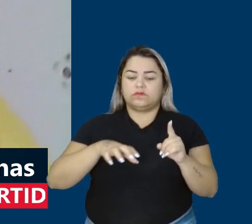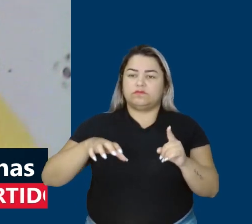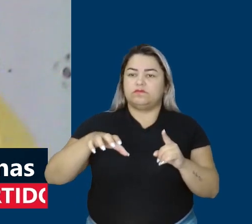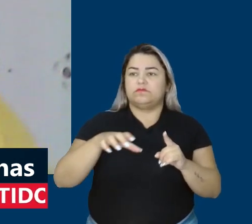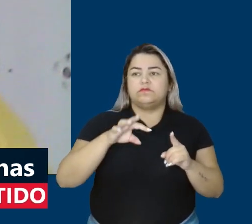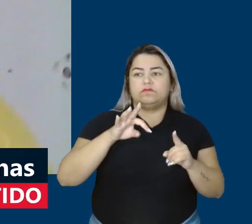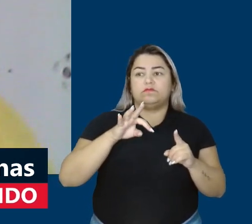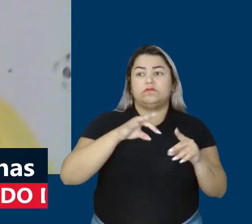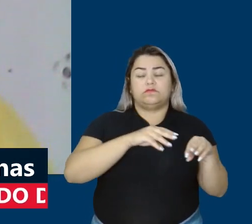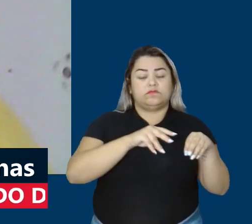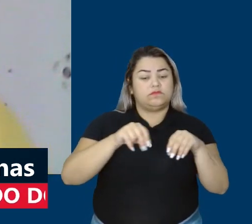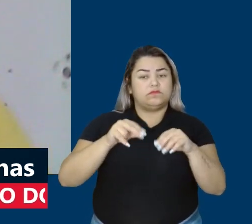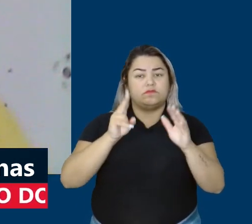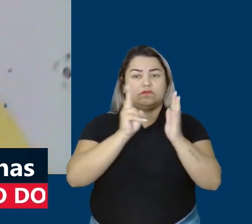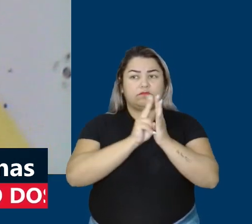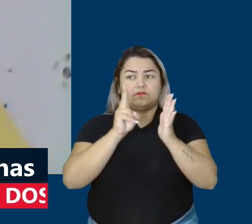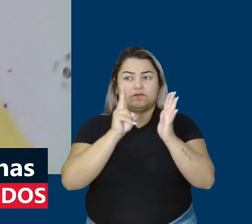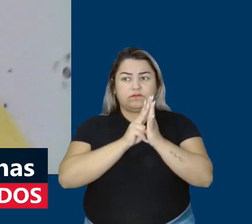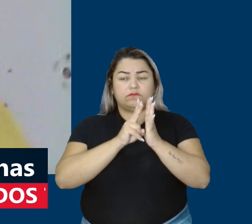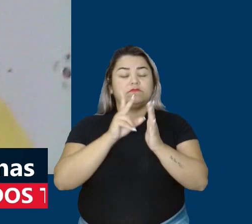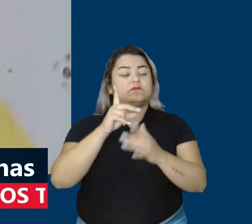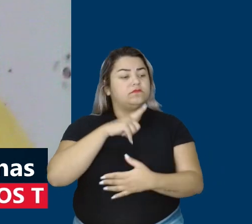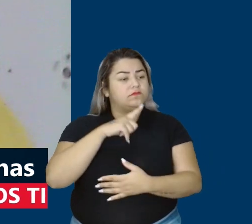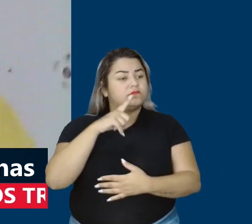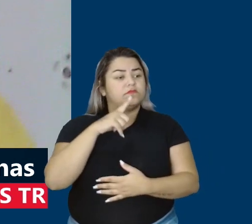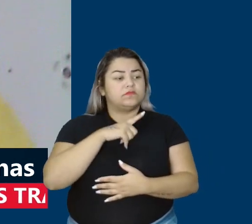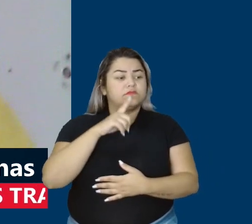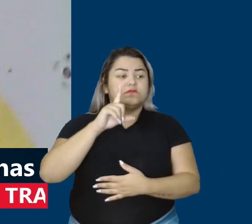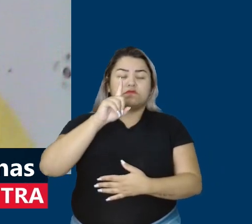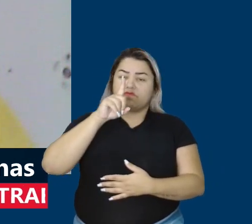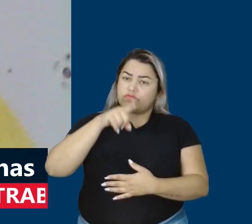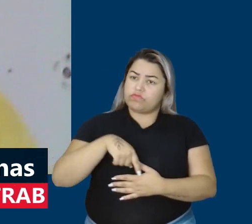relação das terras indígenas tem que ser